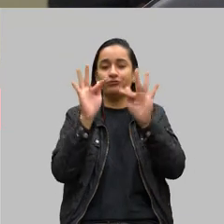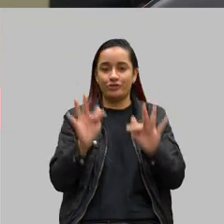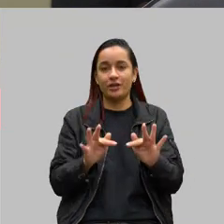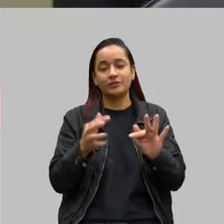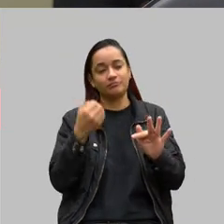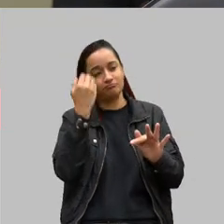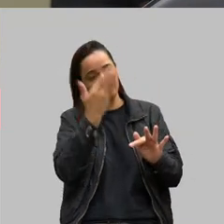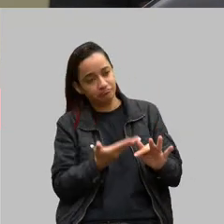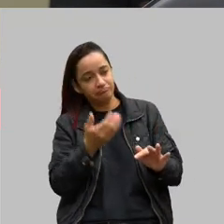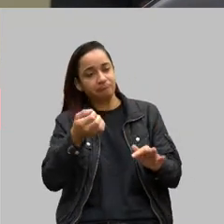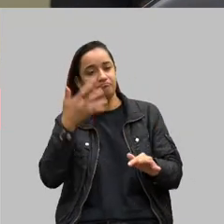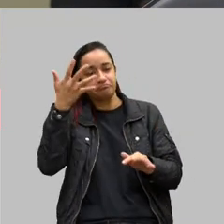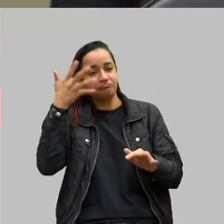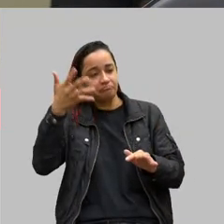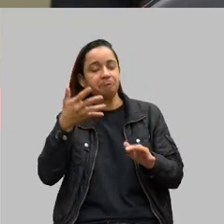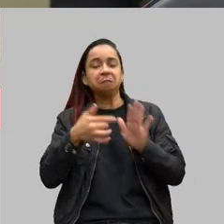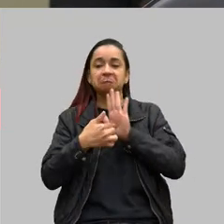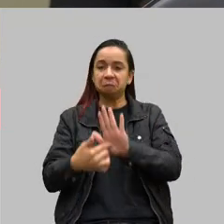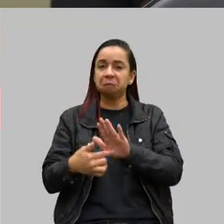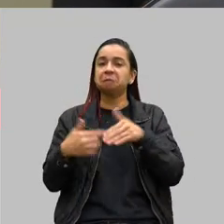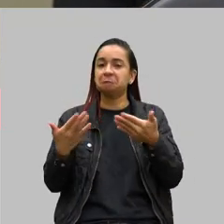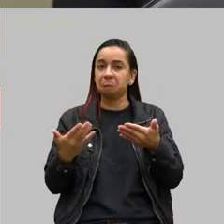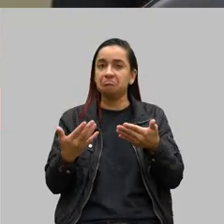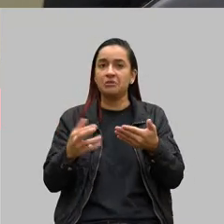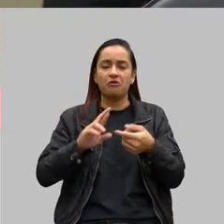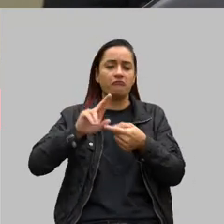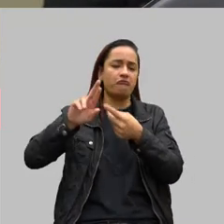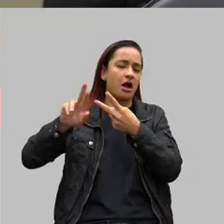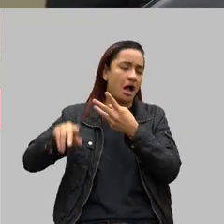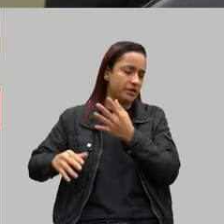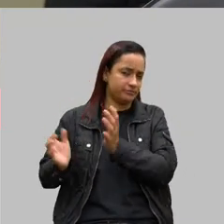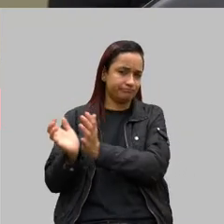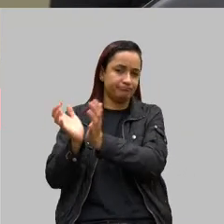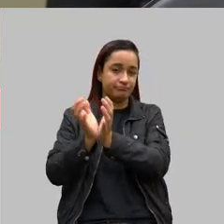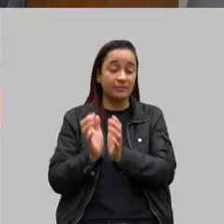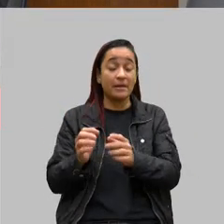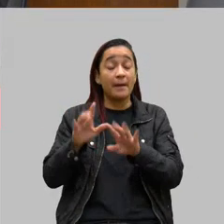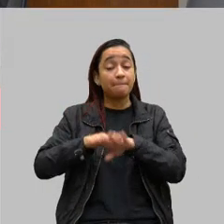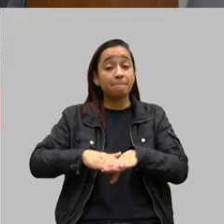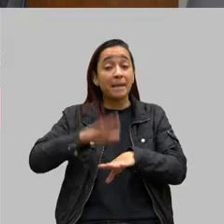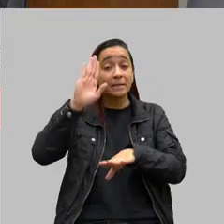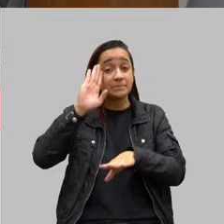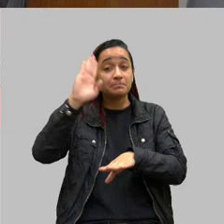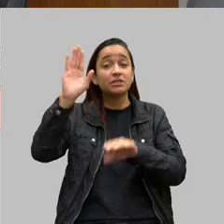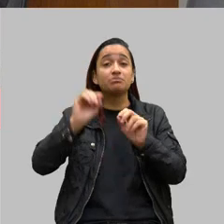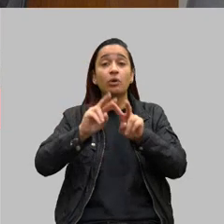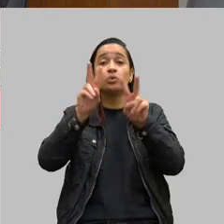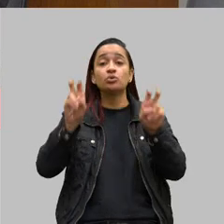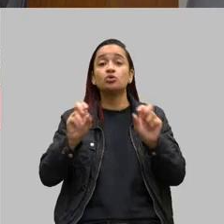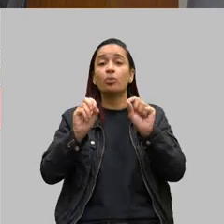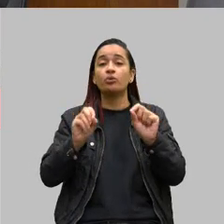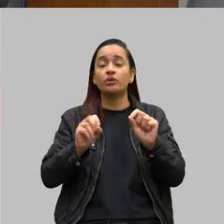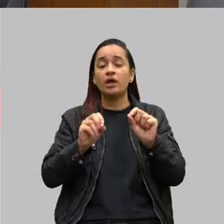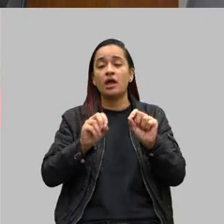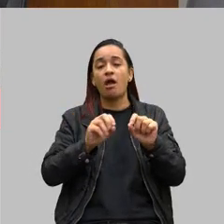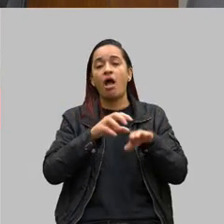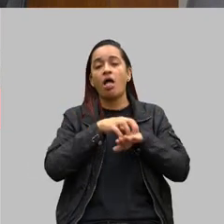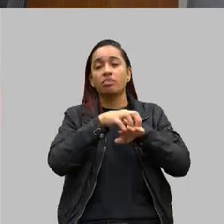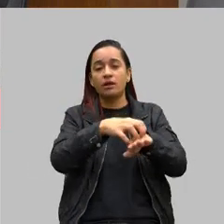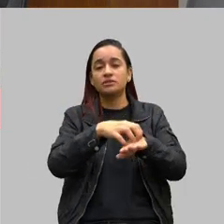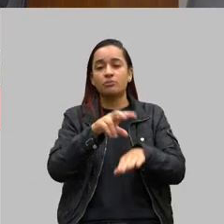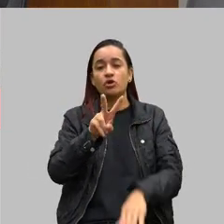vossa excelência em inúmeras searas mas aqui em específico na questão da Viação Garden porque